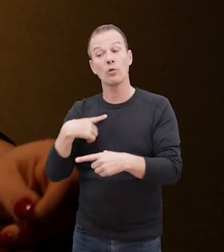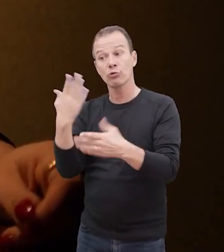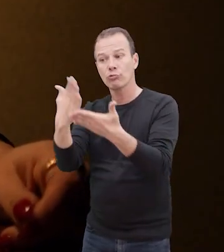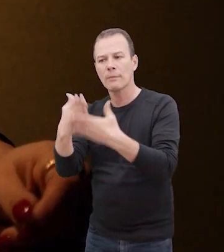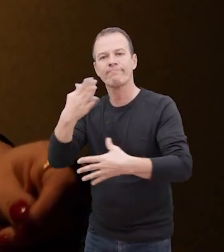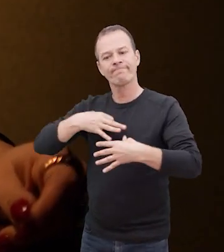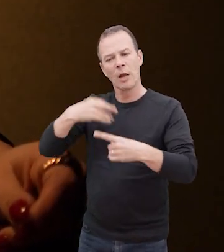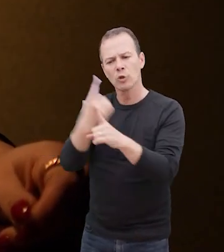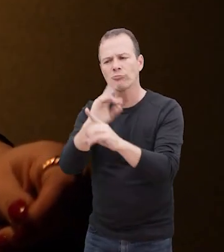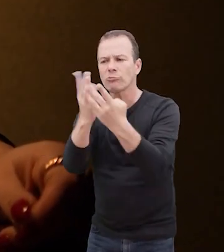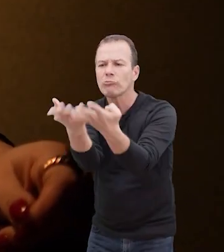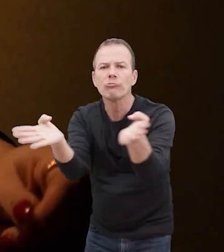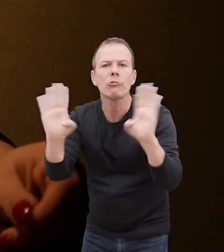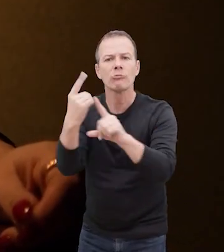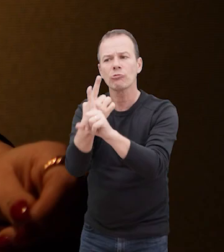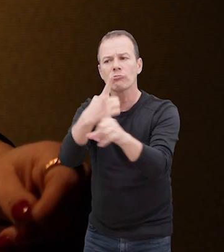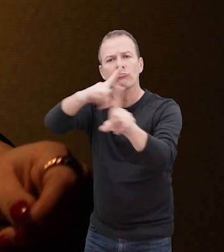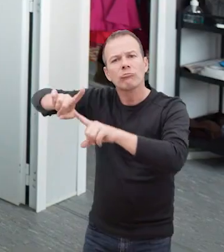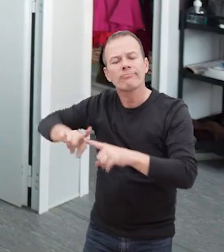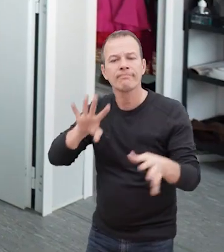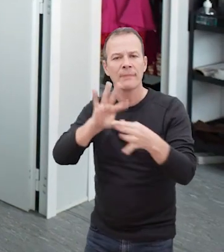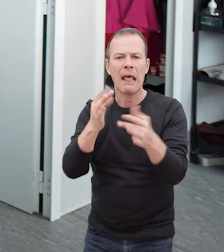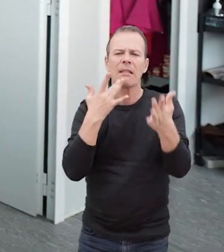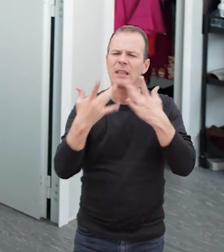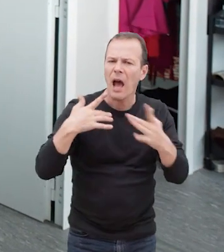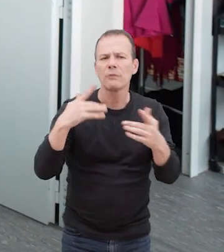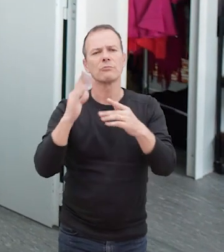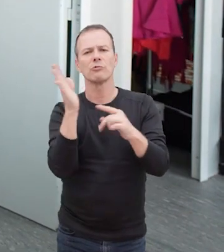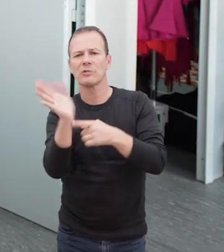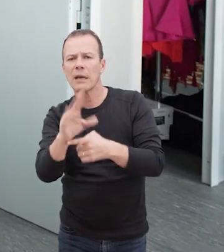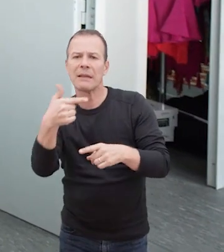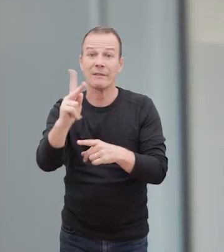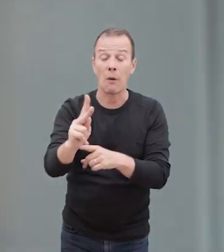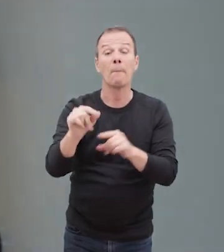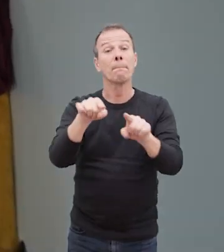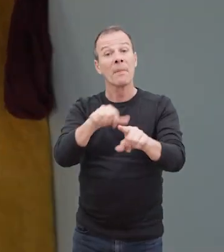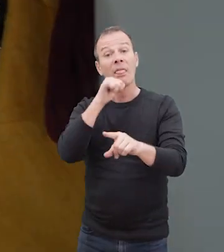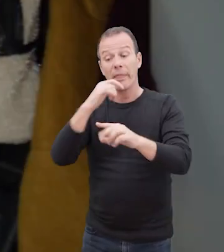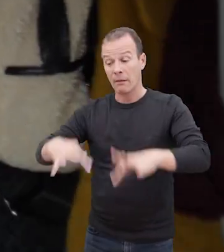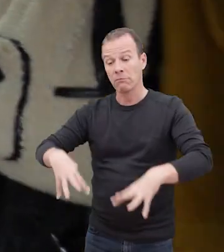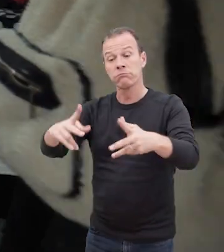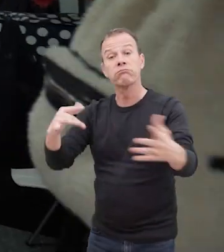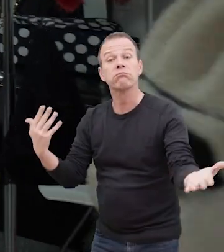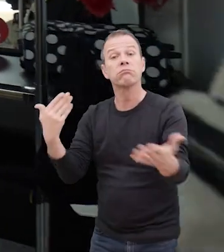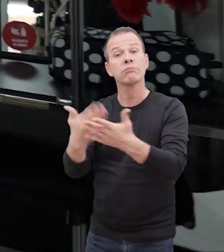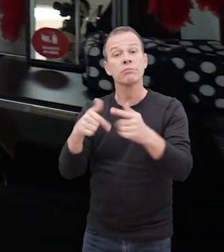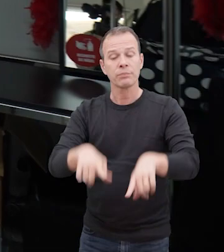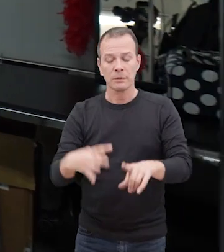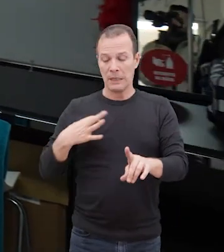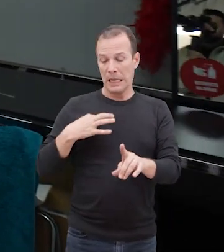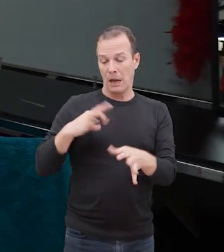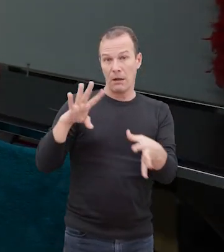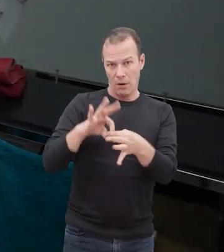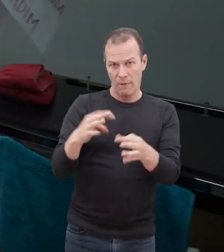estudei cenografia, figurinos e adereços para teatro, cinema e televisão. Tenho vindo a desenvolver carreira na área